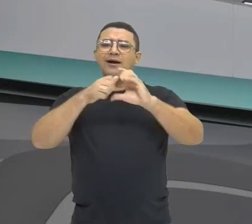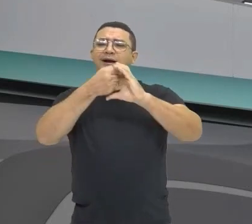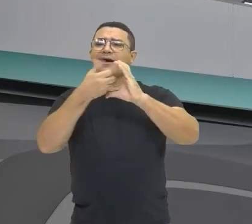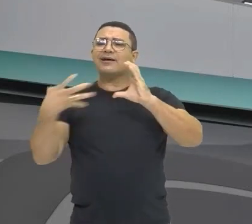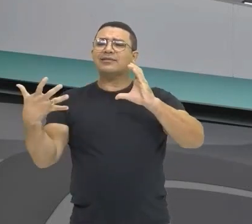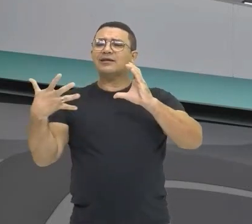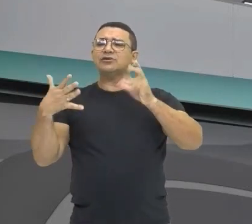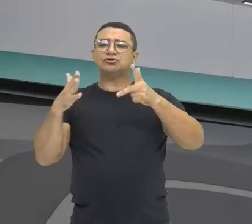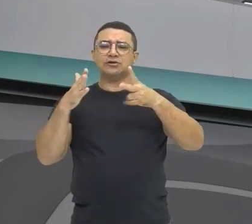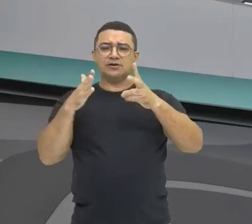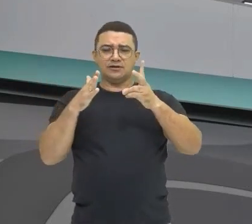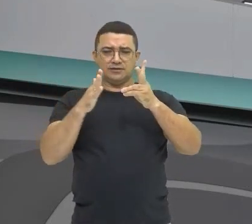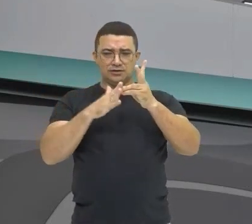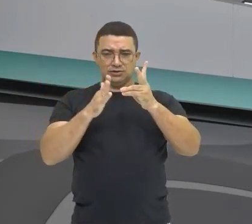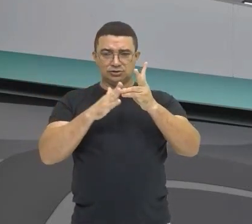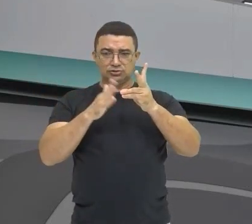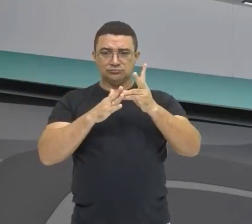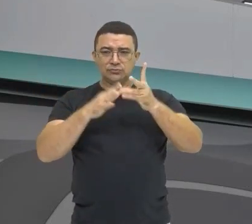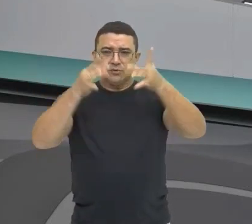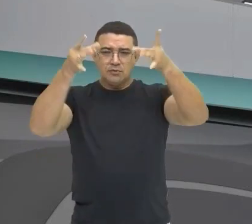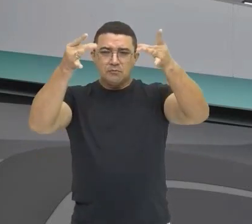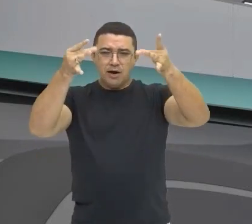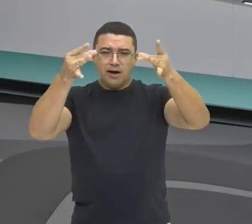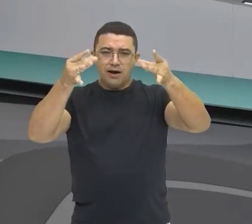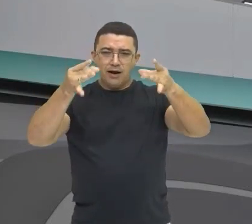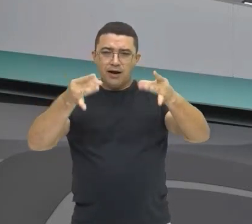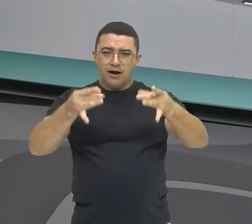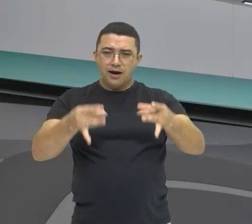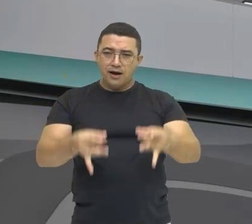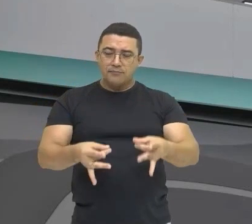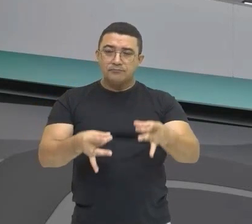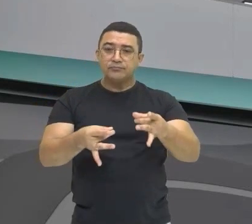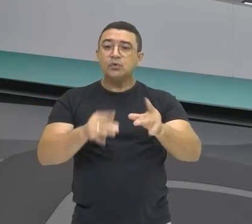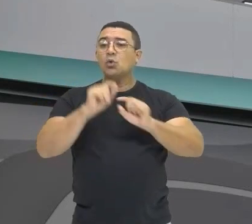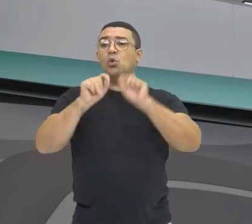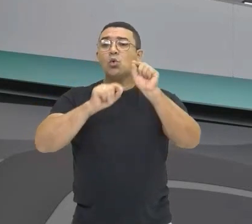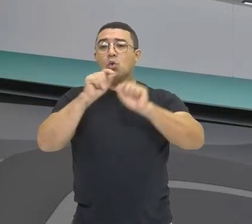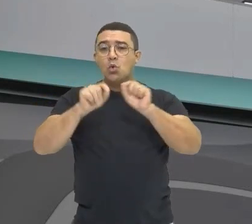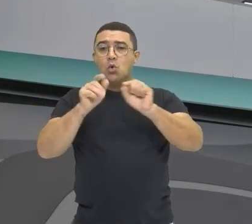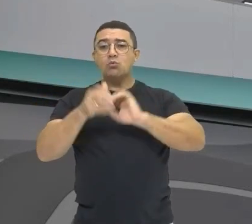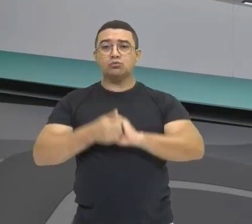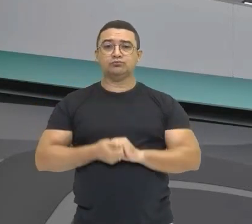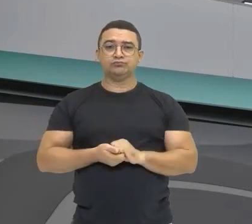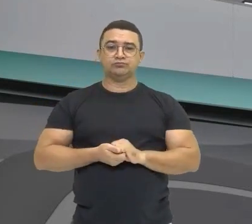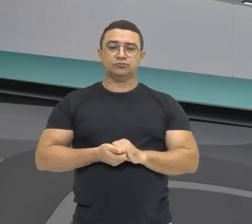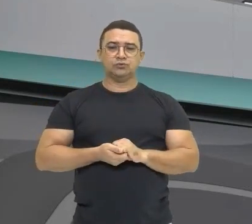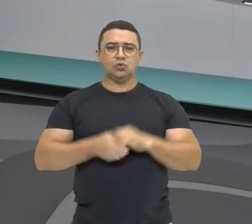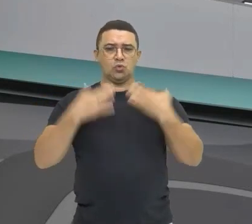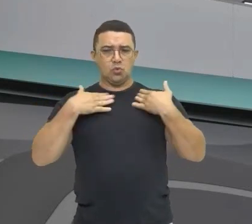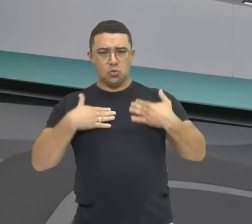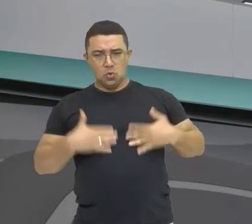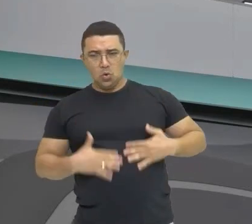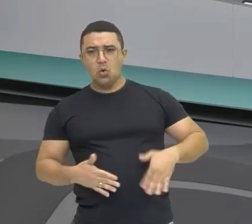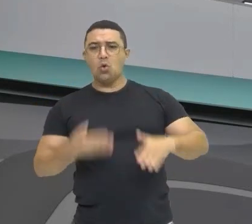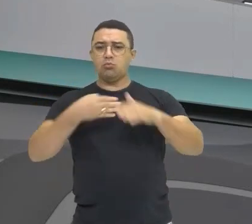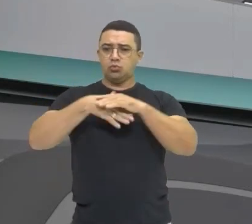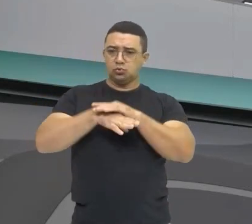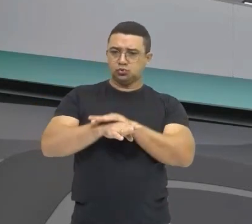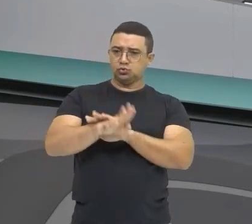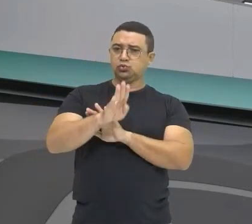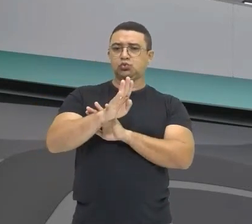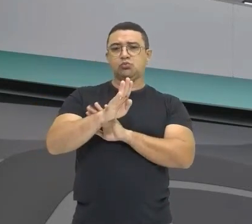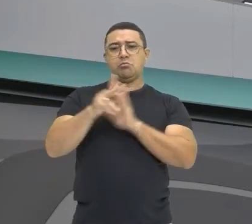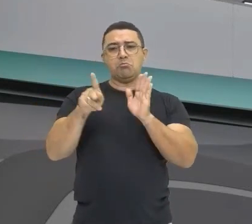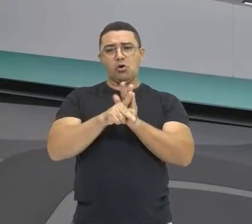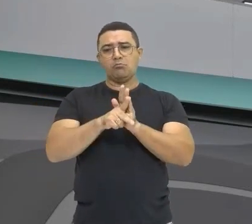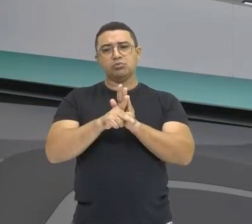várias etnias, ele vai descrever como era, né, fisicamente, seus costumes também,